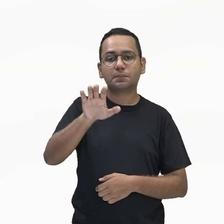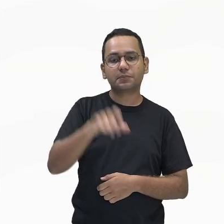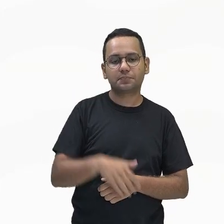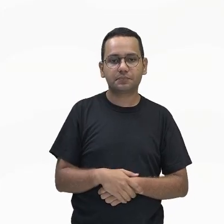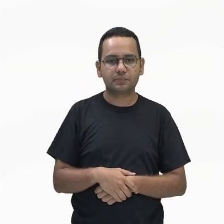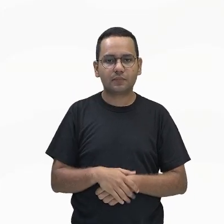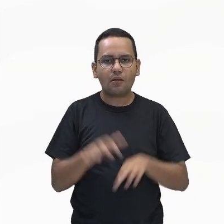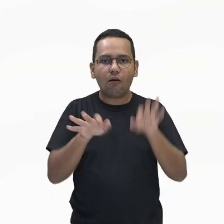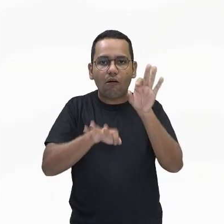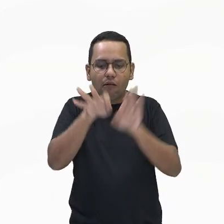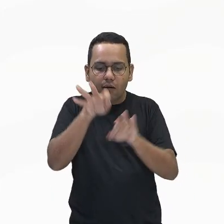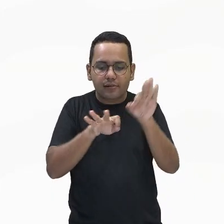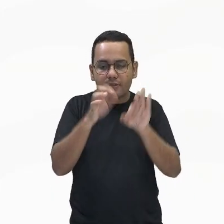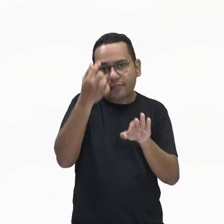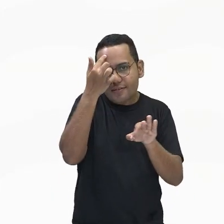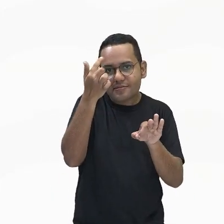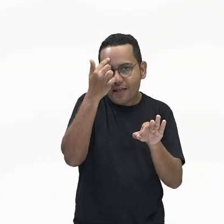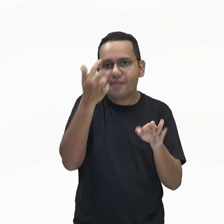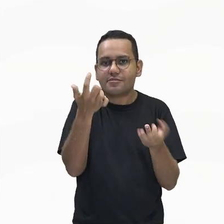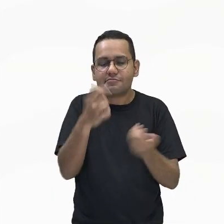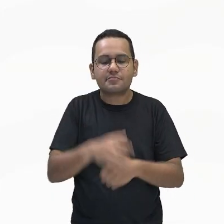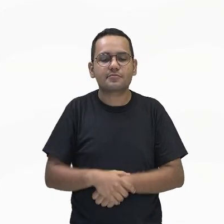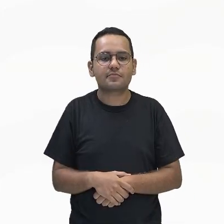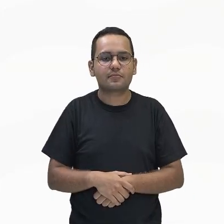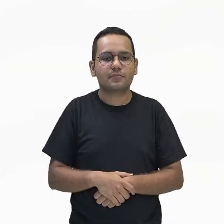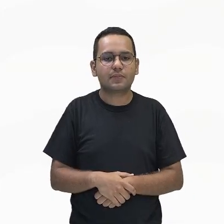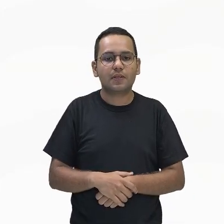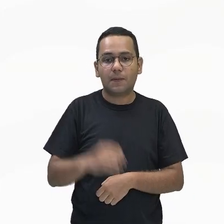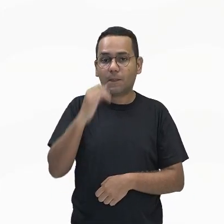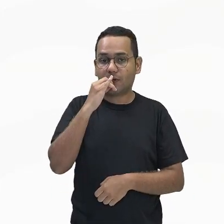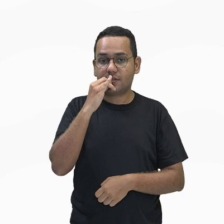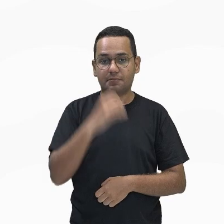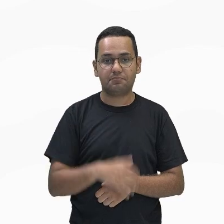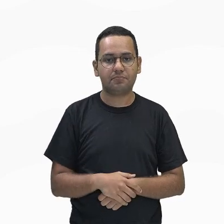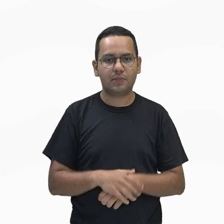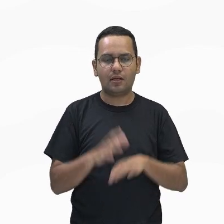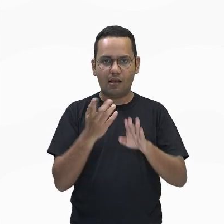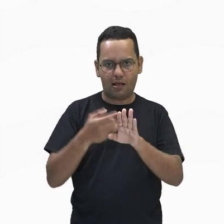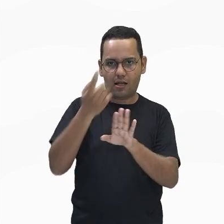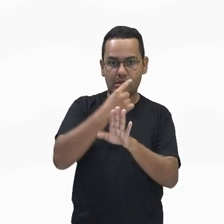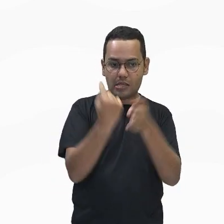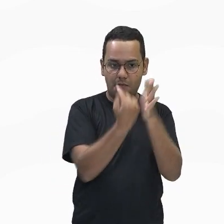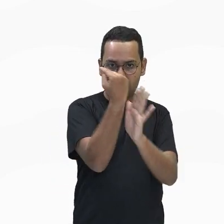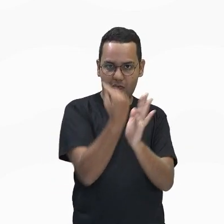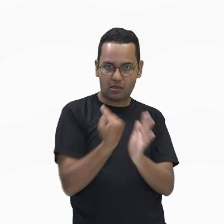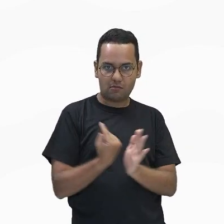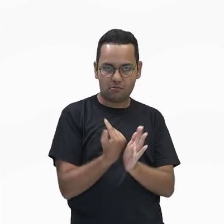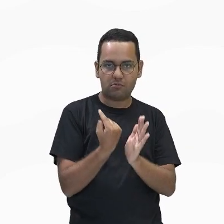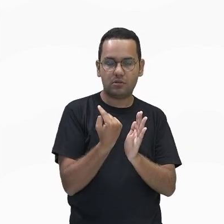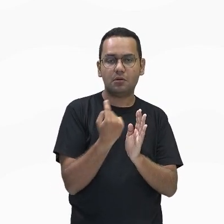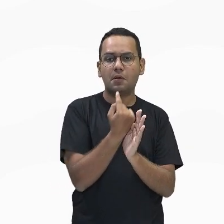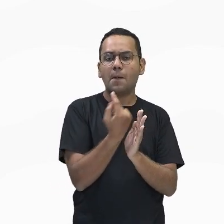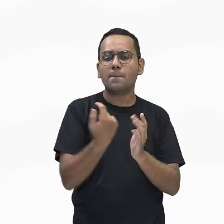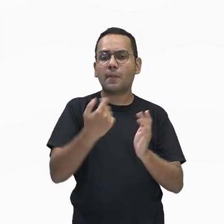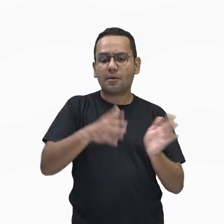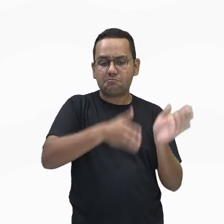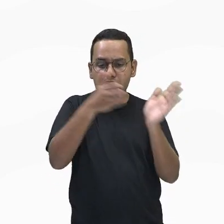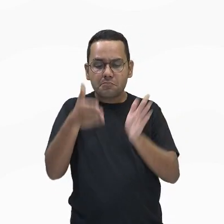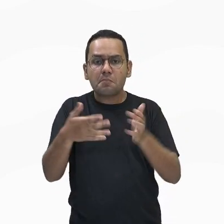de hipóteses. A partir do momento que você tem essa pergunta, né? Então, você tem ali